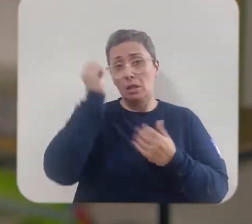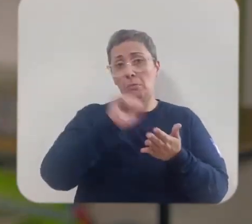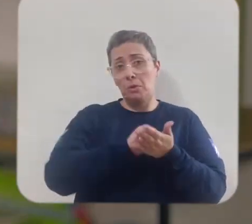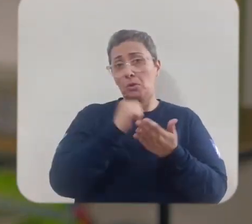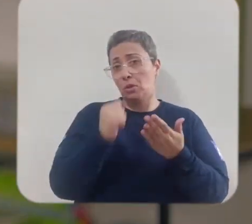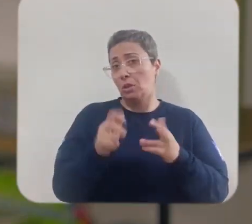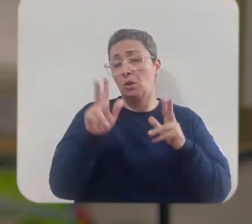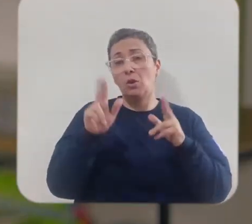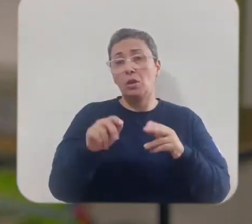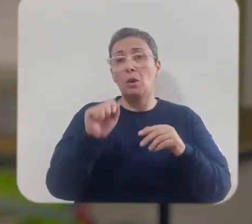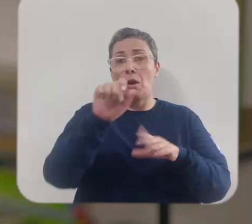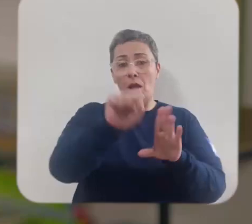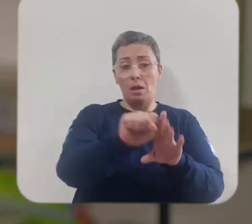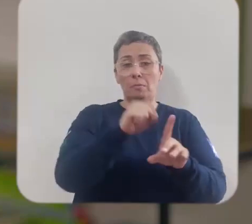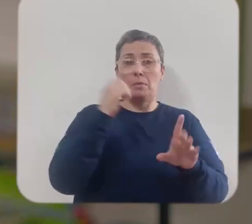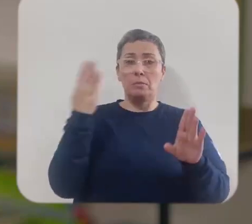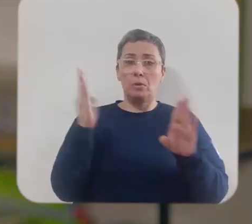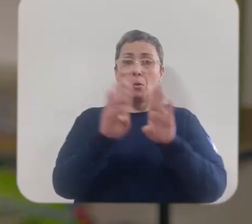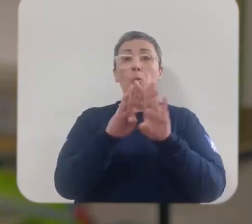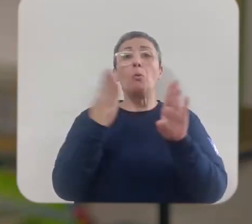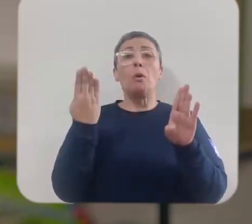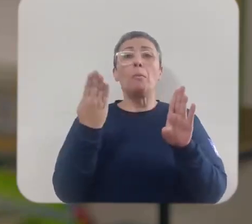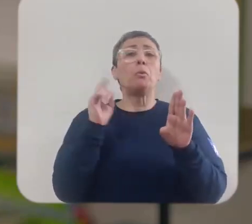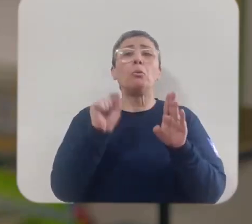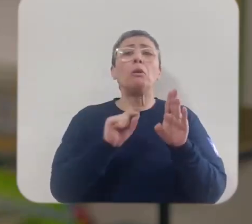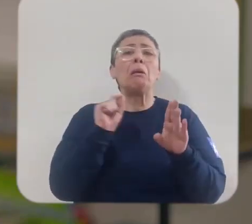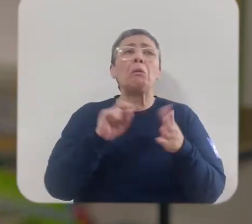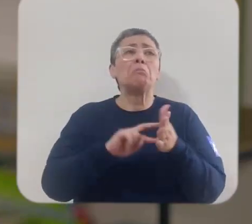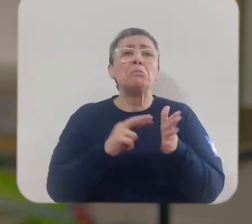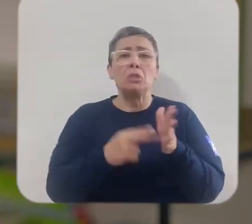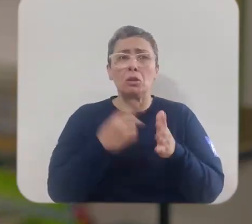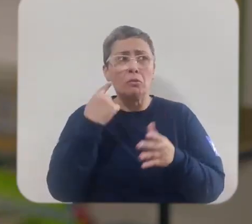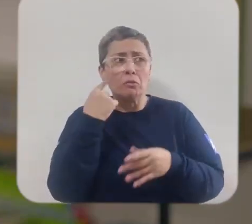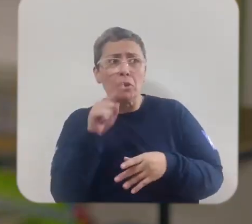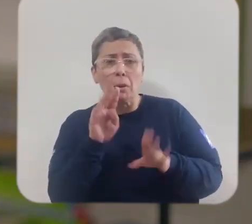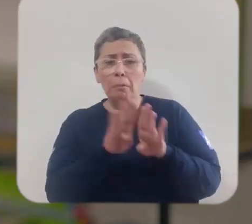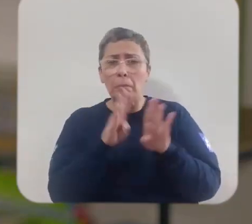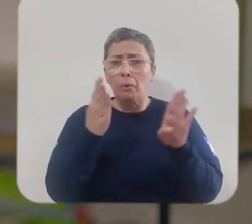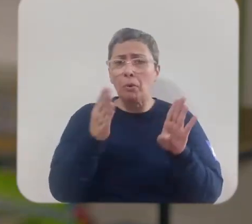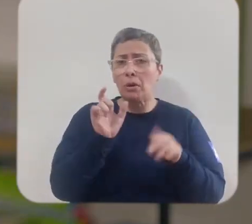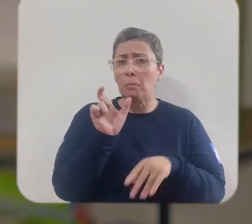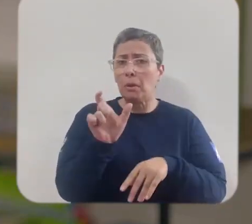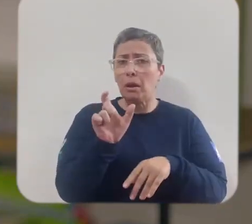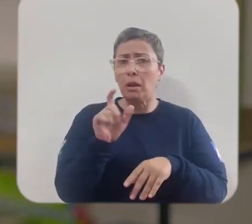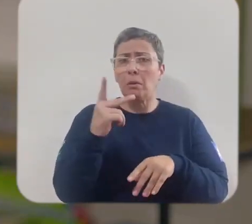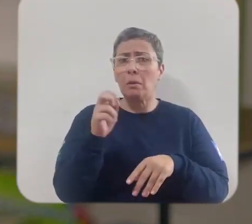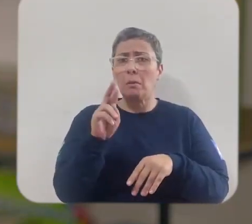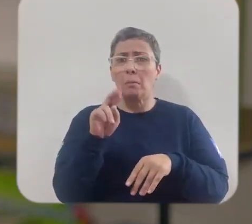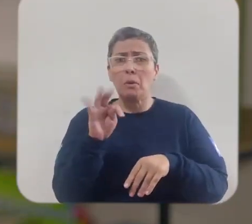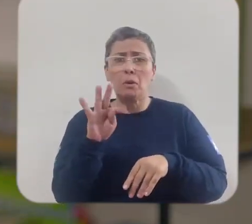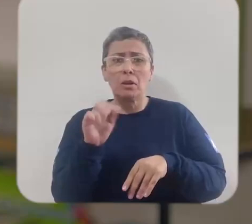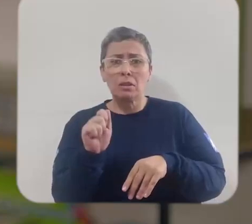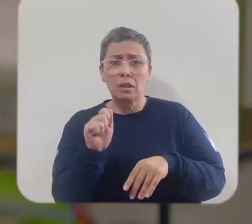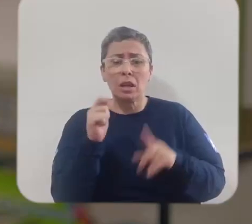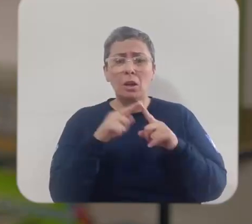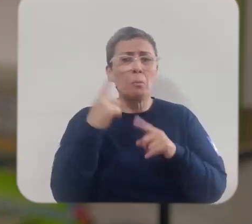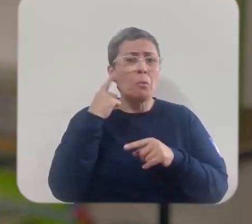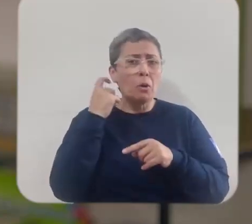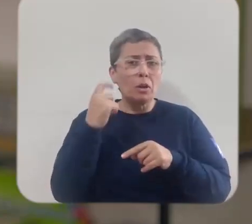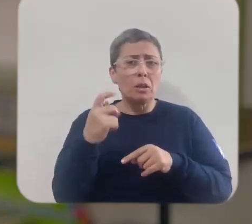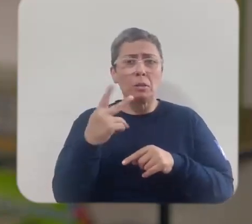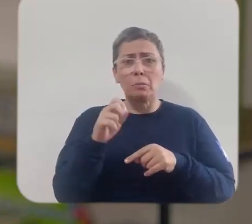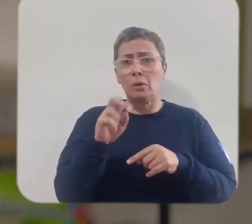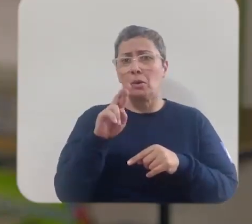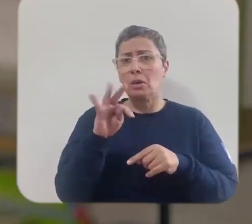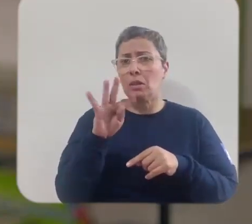que é agenda. É a mesma coisa falar, abre a porta. Mas o que é porta? Eu já vi porta, palavra porta. O